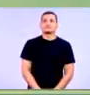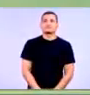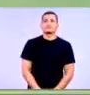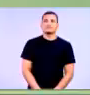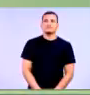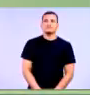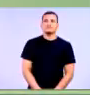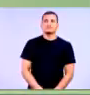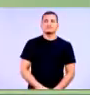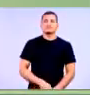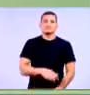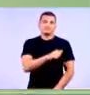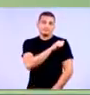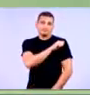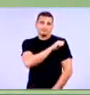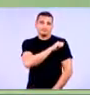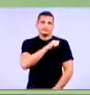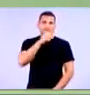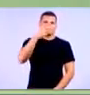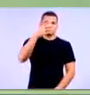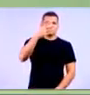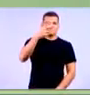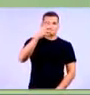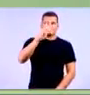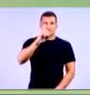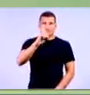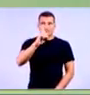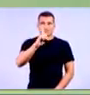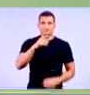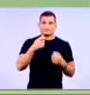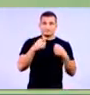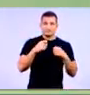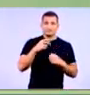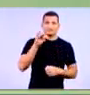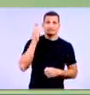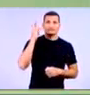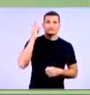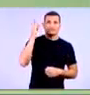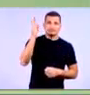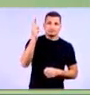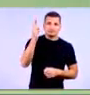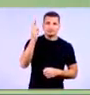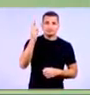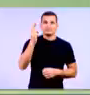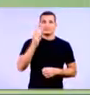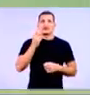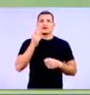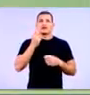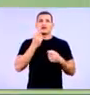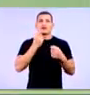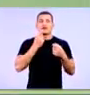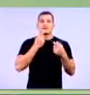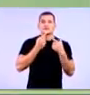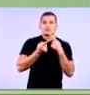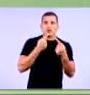aluno 3D importa em que ele decida, que ele dialogue e que